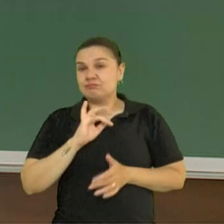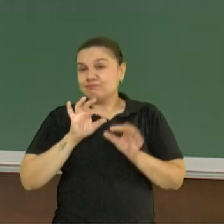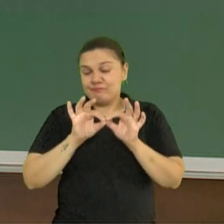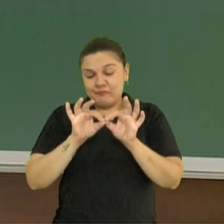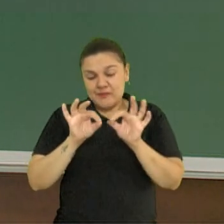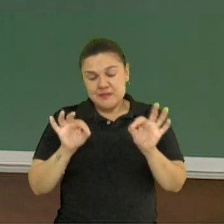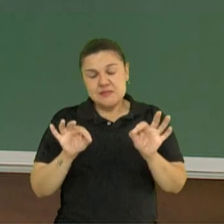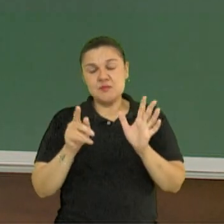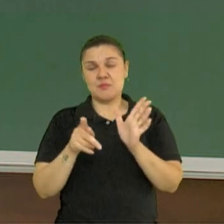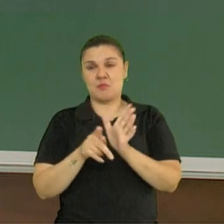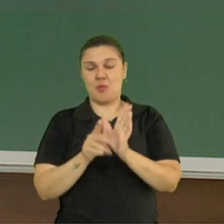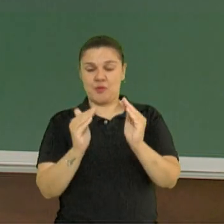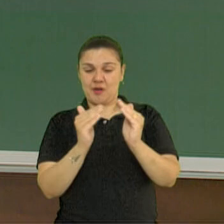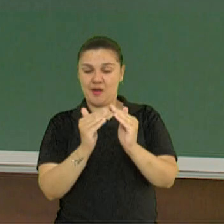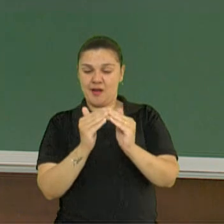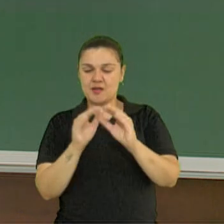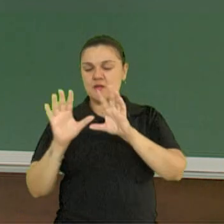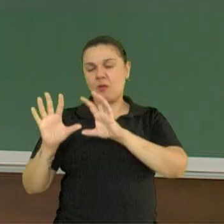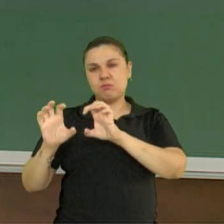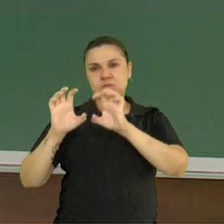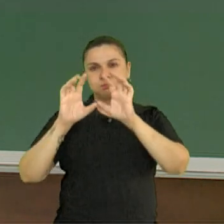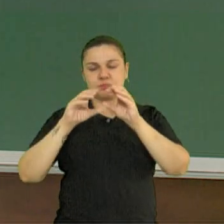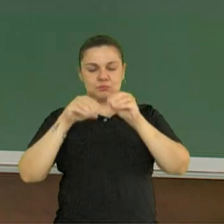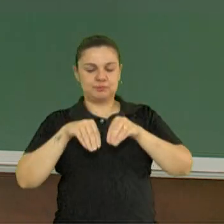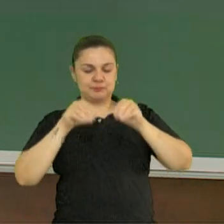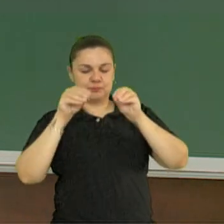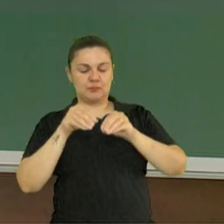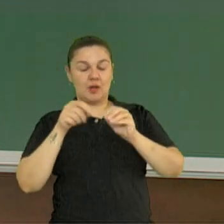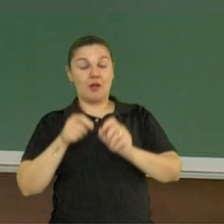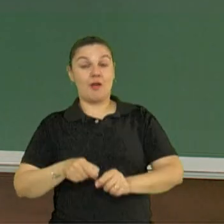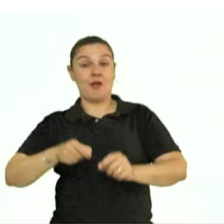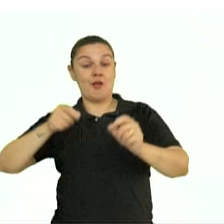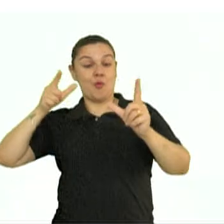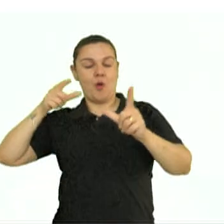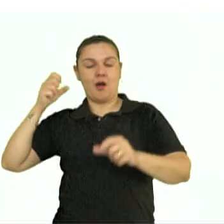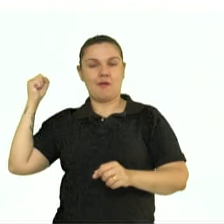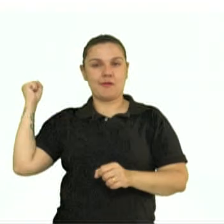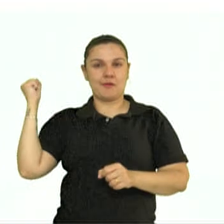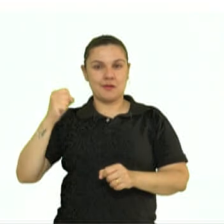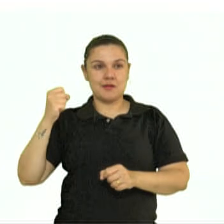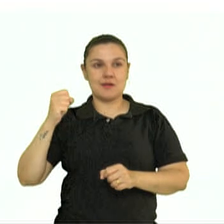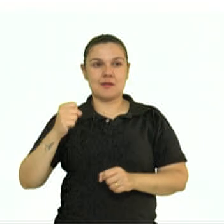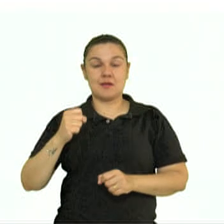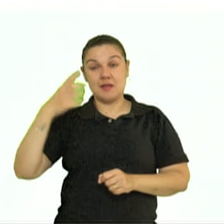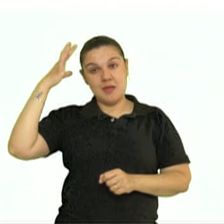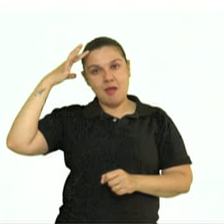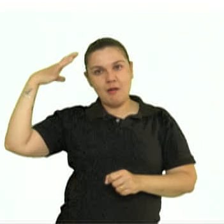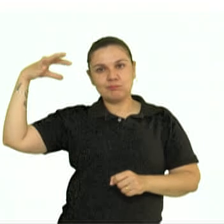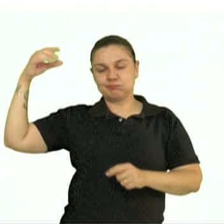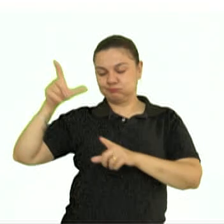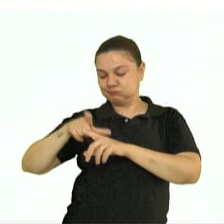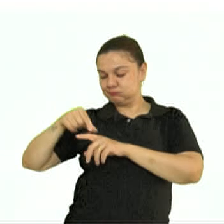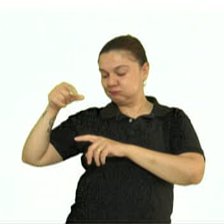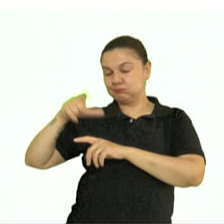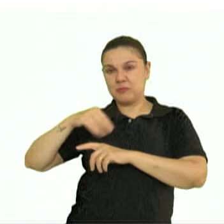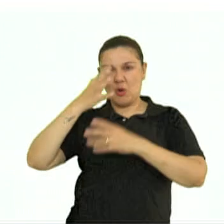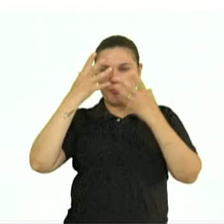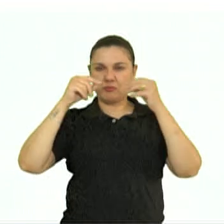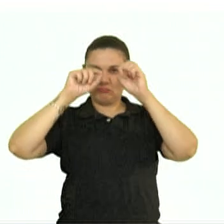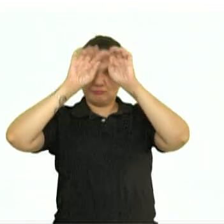e algodões tecidos, e o arco, e as setas, e as vistosas penas são as